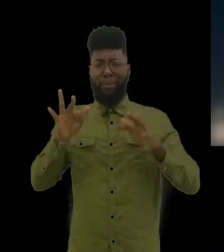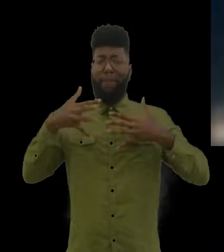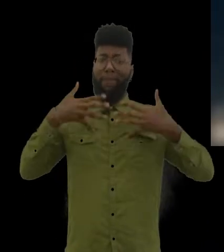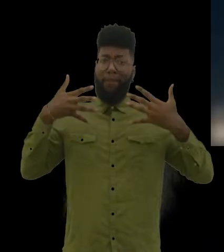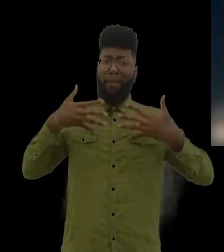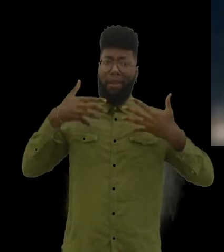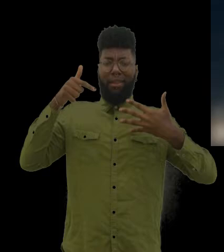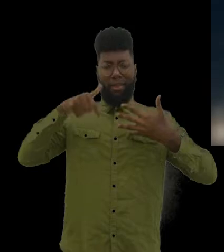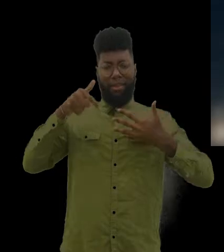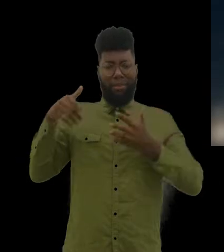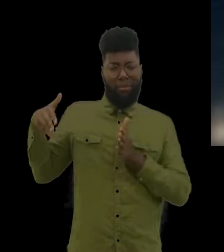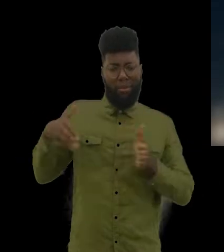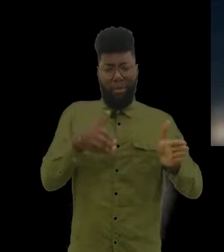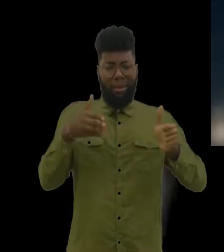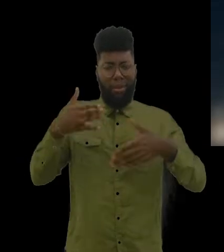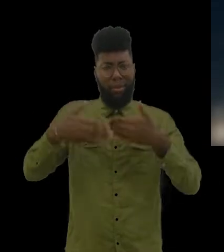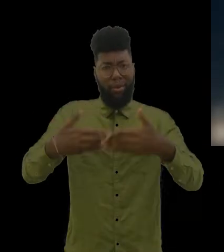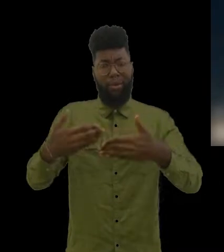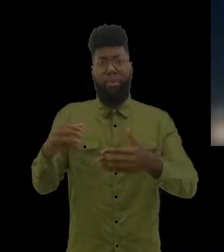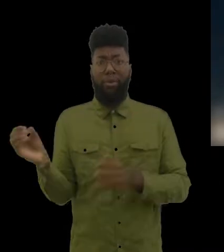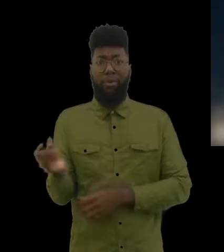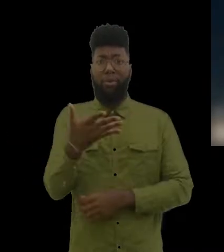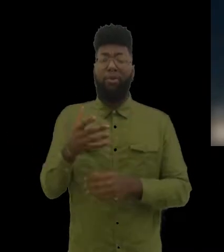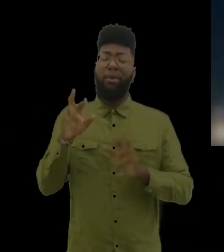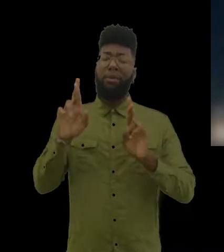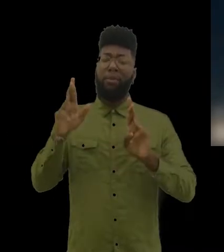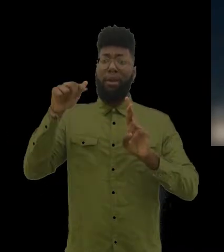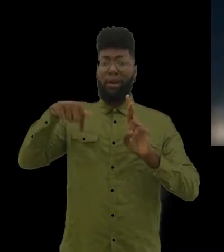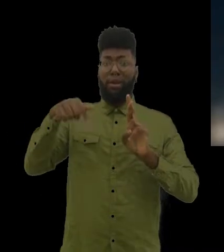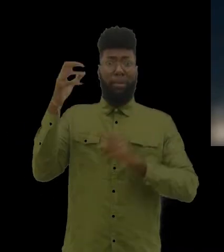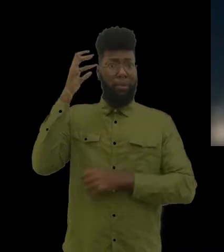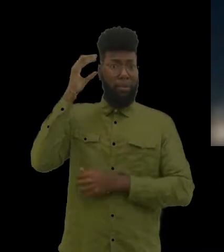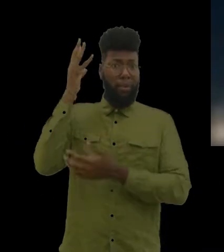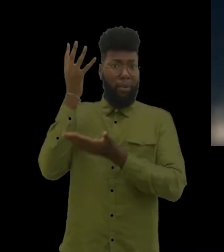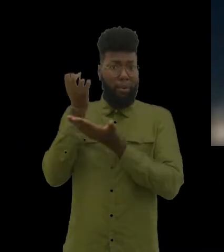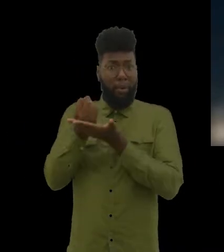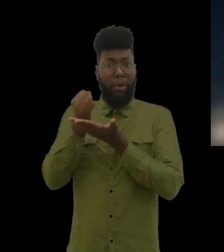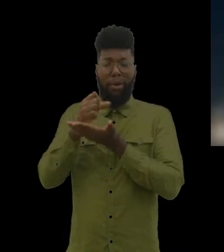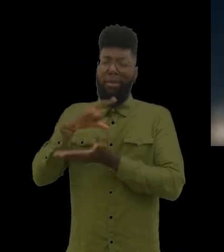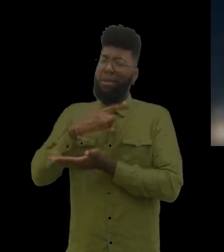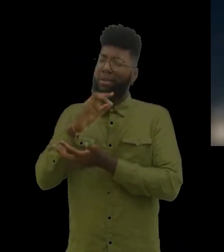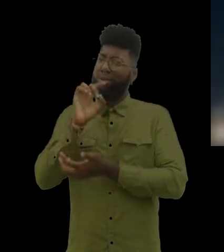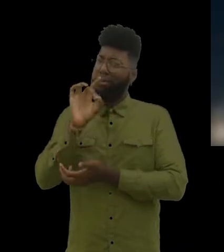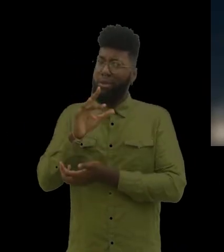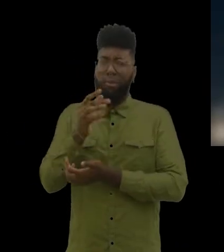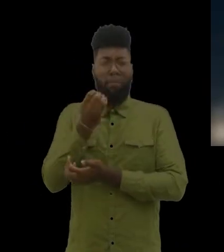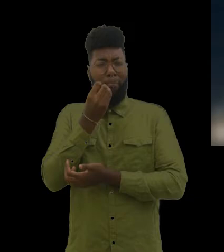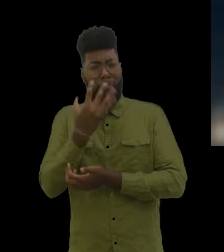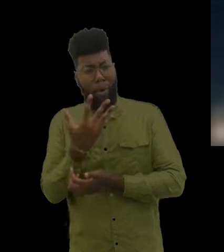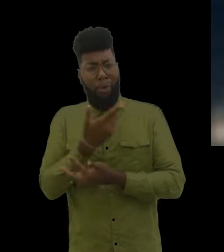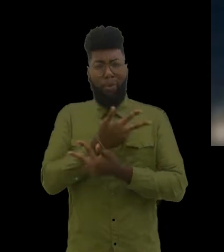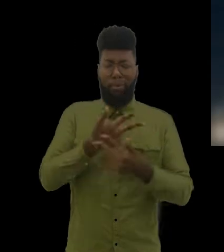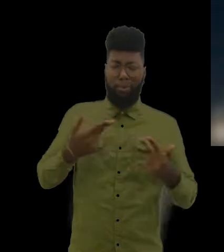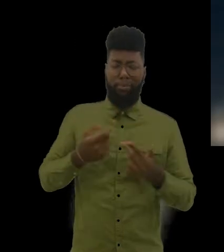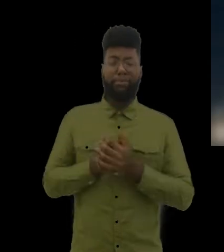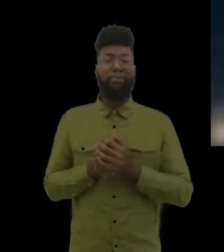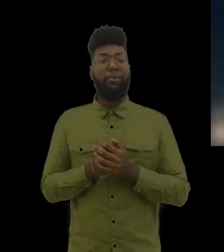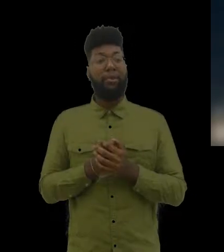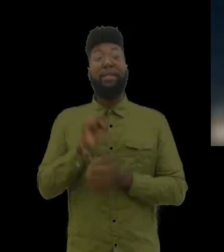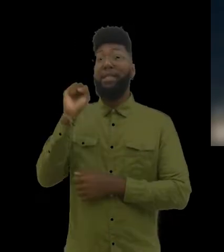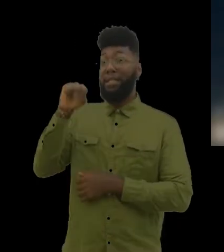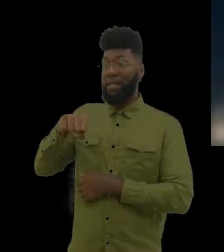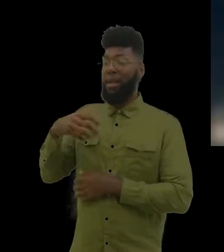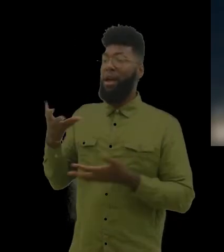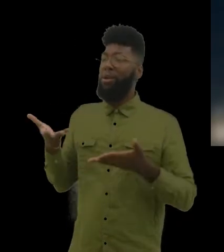dessa nova jornada e que esse podcast aí seja só coisas boas com bastante convidados, né, prof? É isso aí. Vamos falar um pouquinho, explicar um